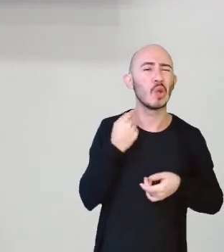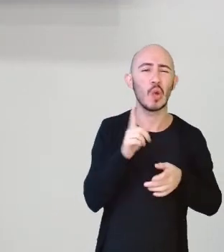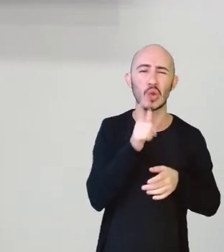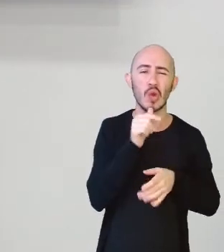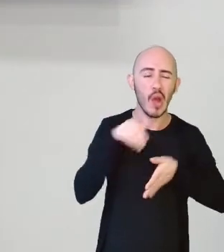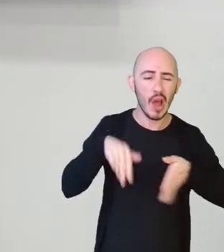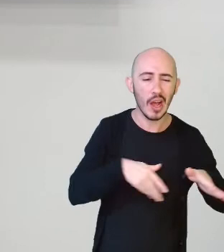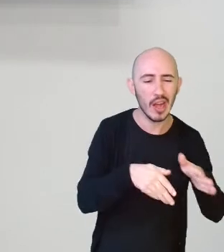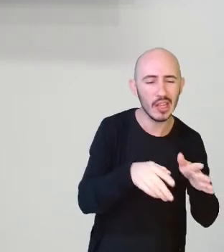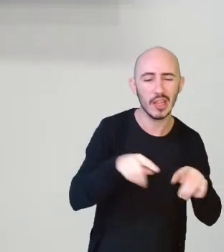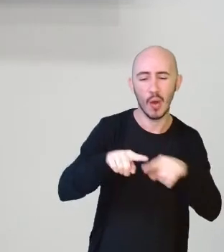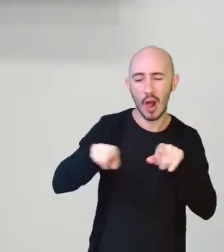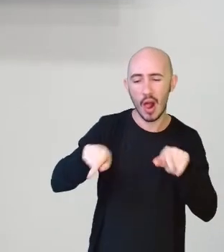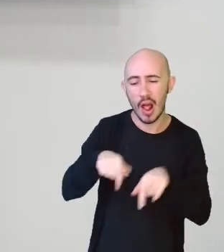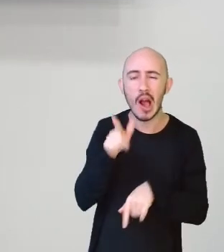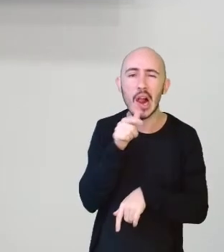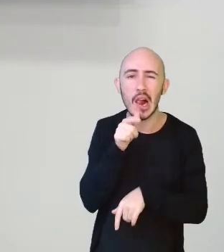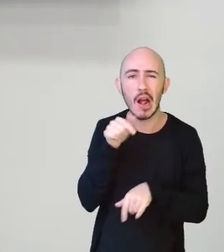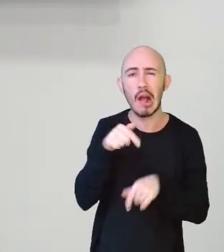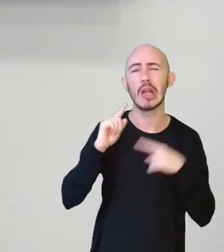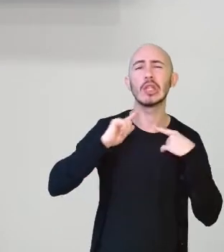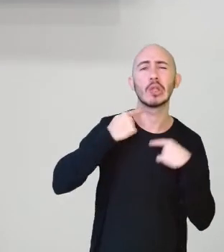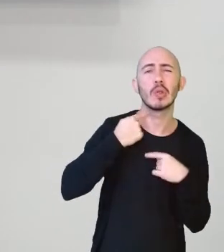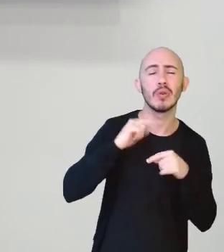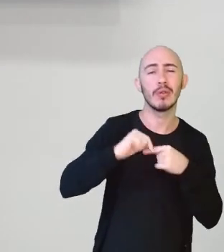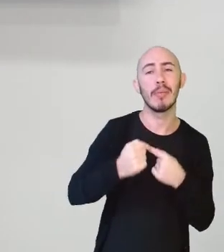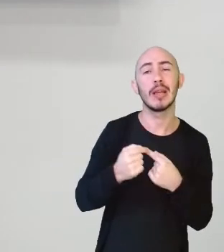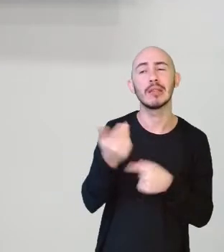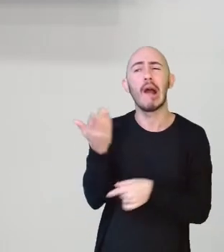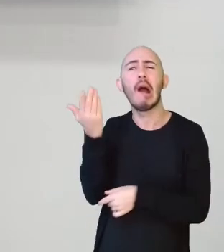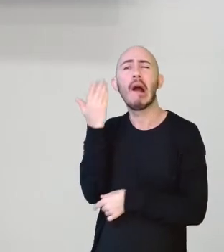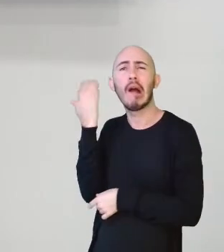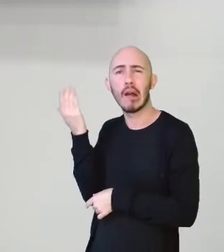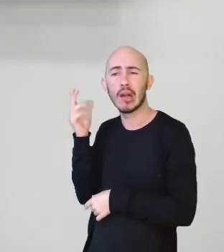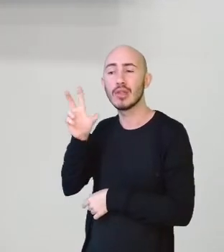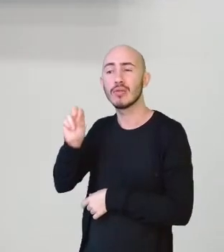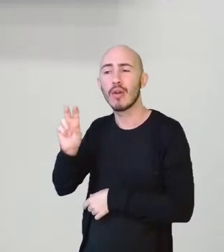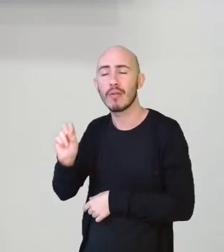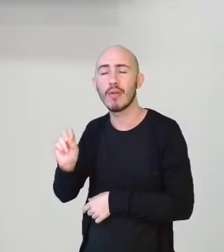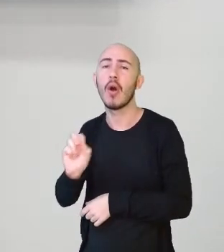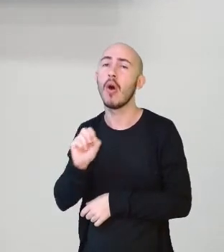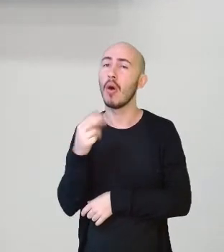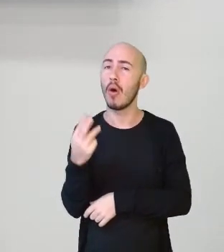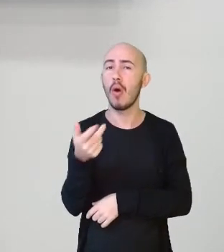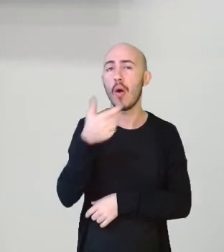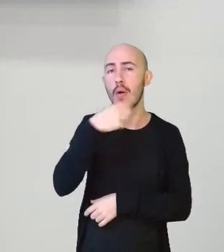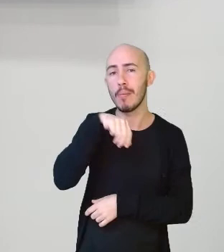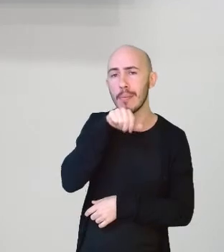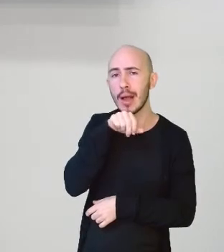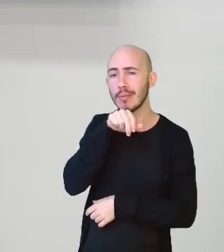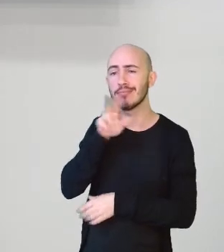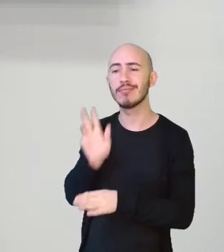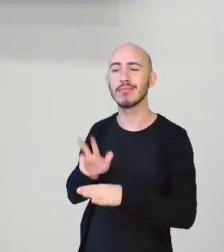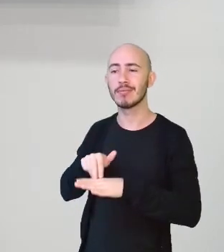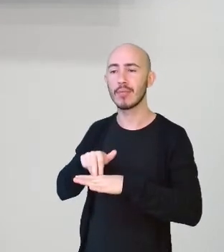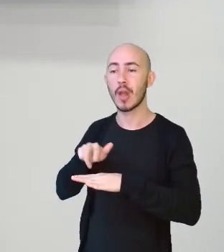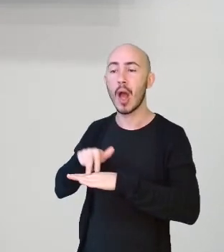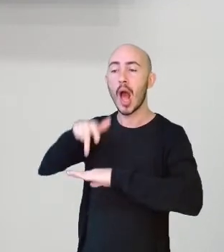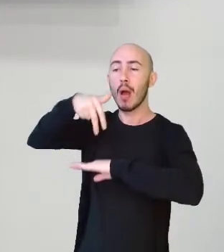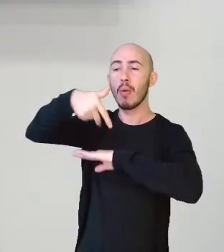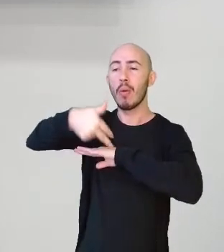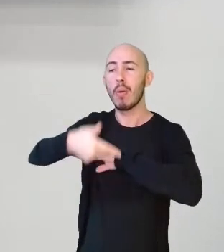rios, lagoas, mas que seu pai, seu avô, eles tomavam banho ali antes, quando eles eram criança, porque